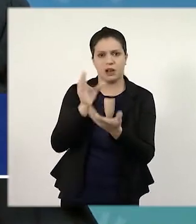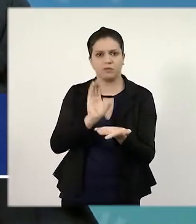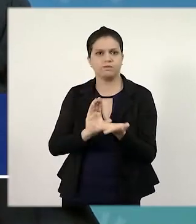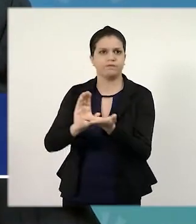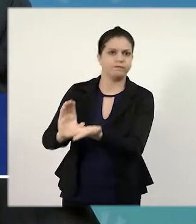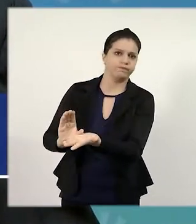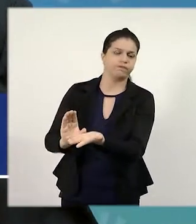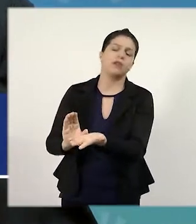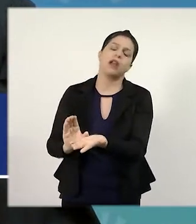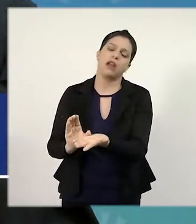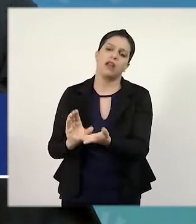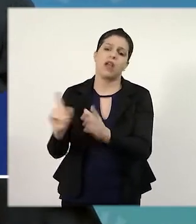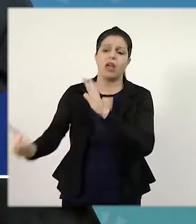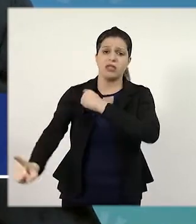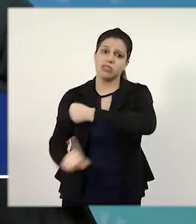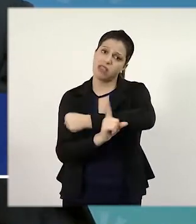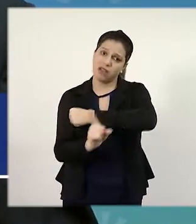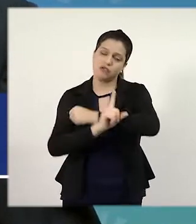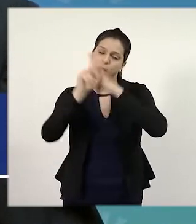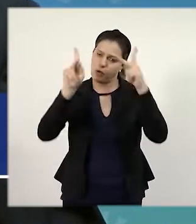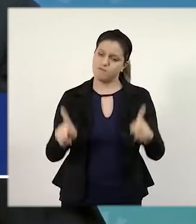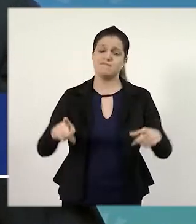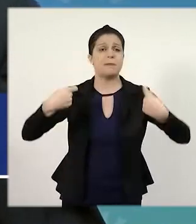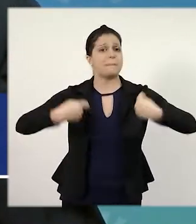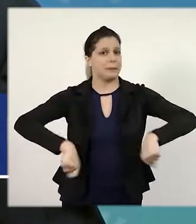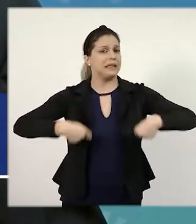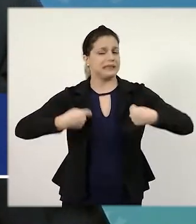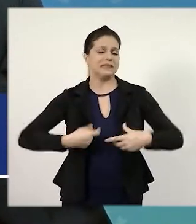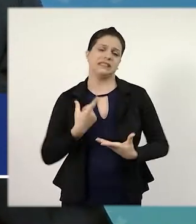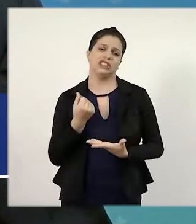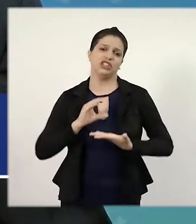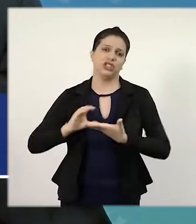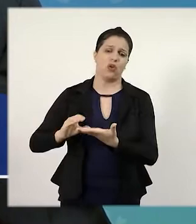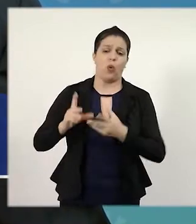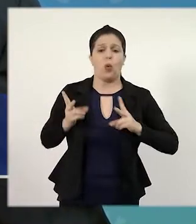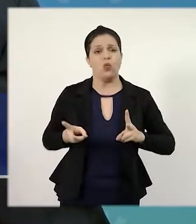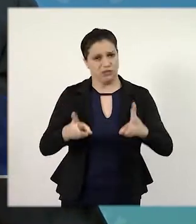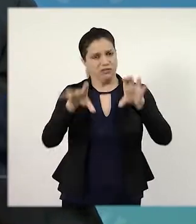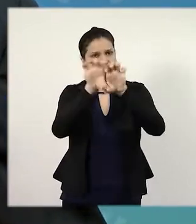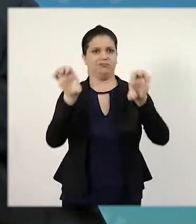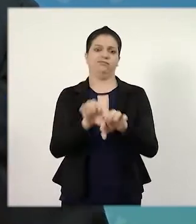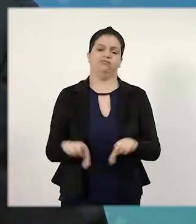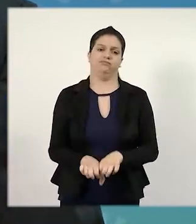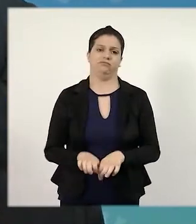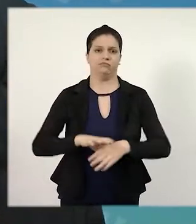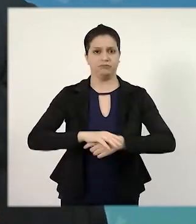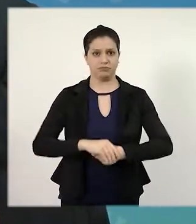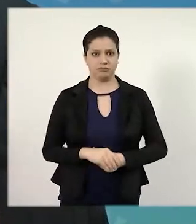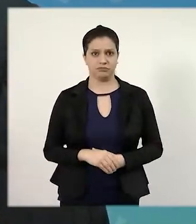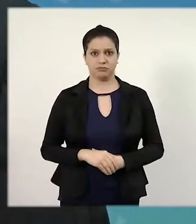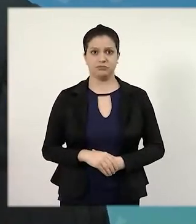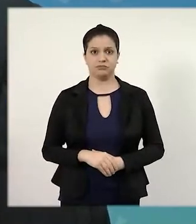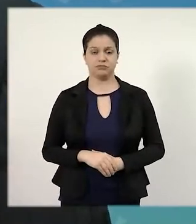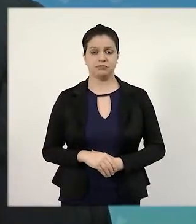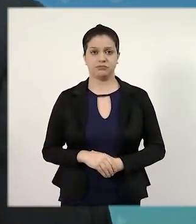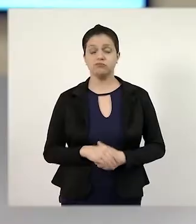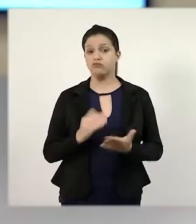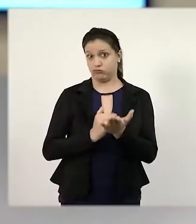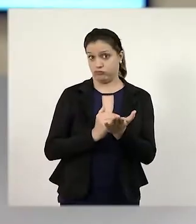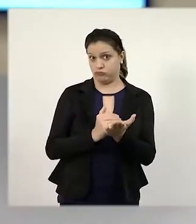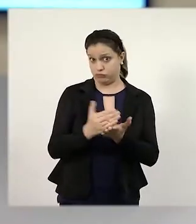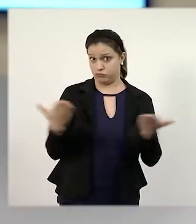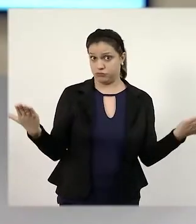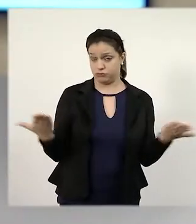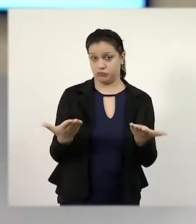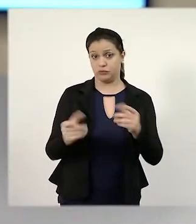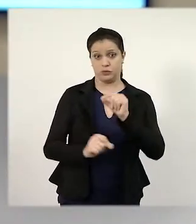ajudar financeiramente instituições que atendem a população e que precisa de recursos para manter a sua estrutura.